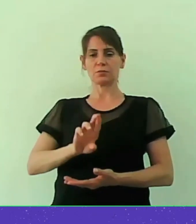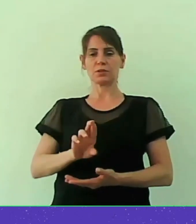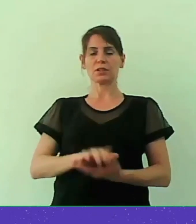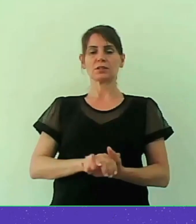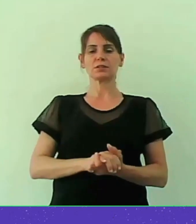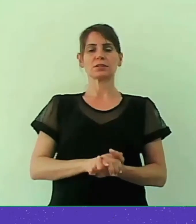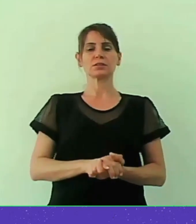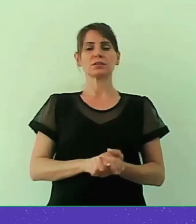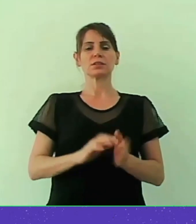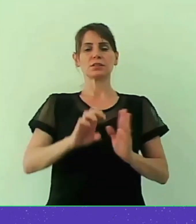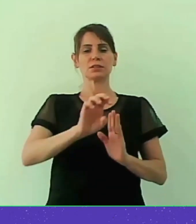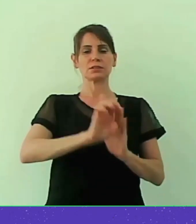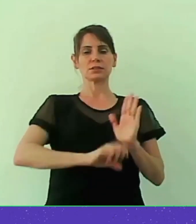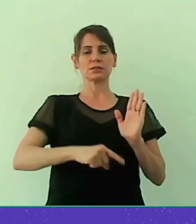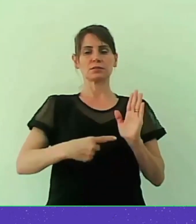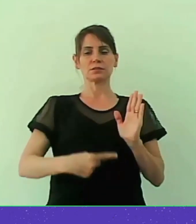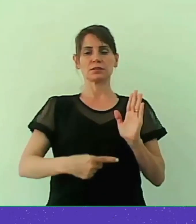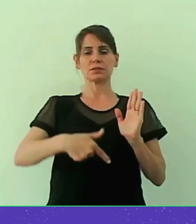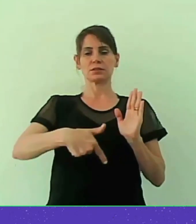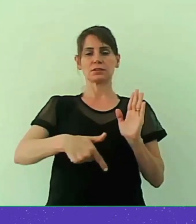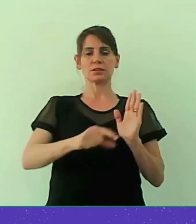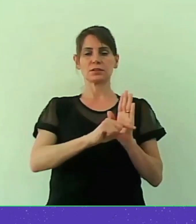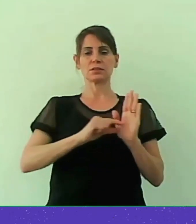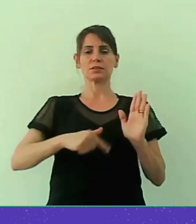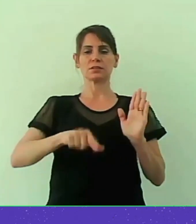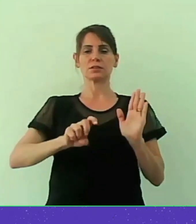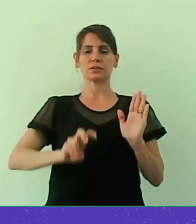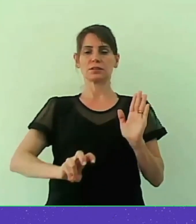Jeremias 17:5.